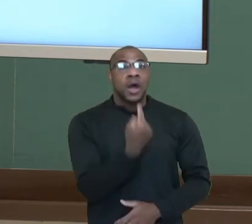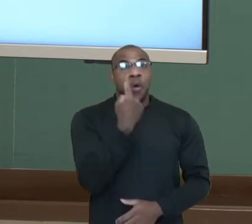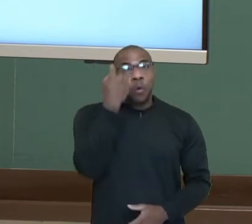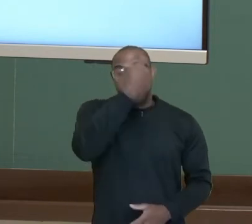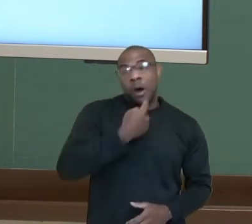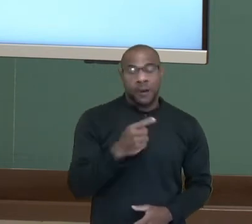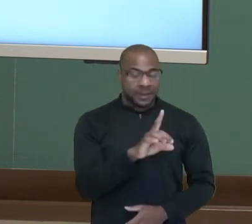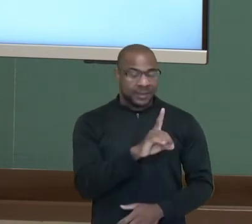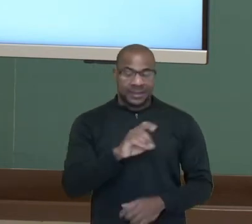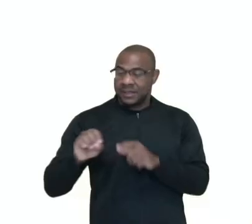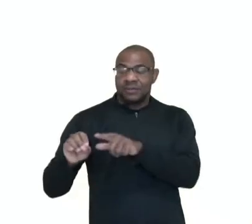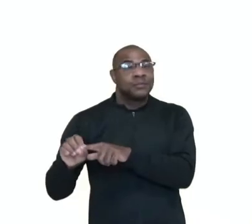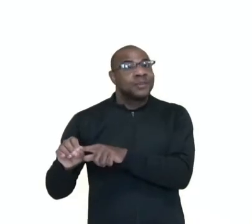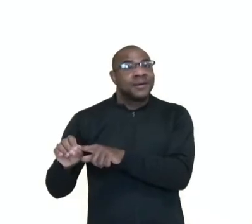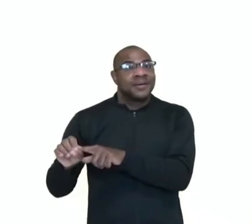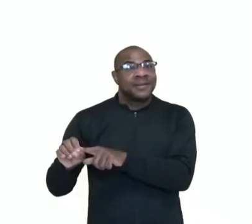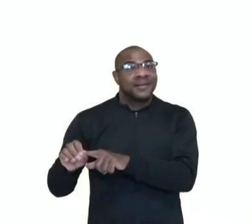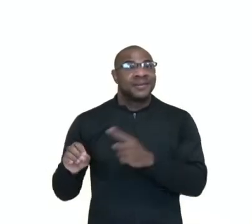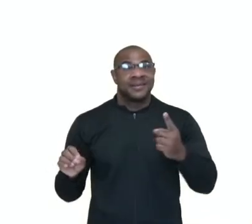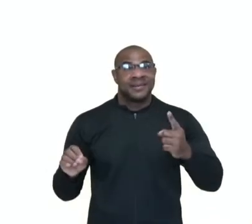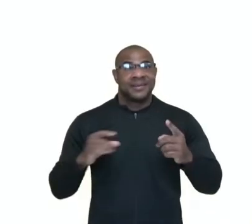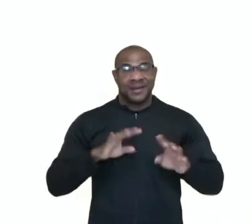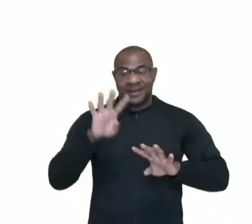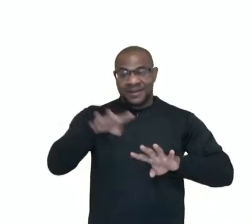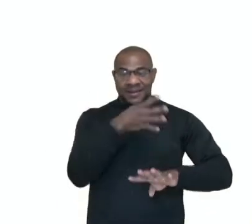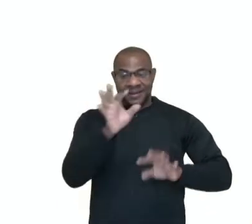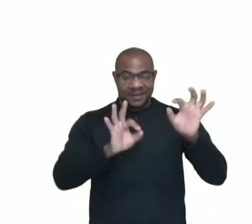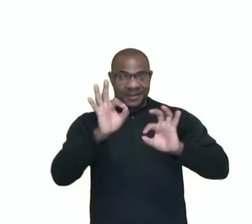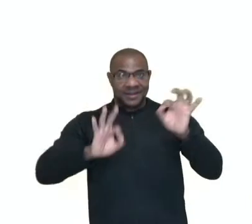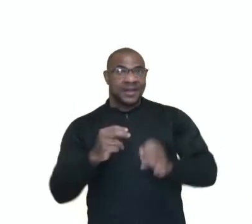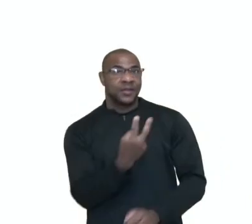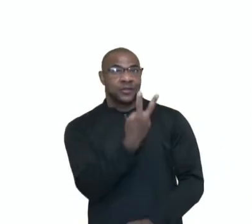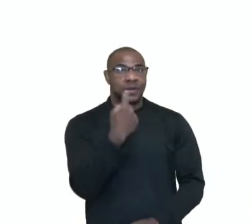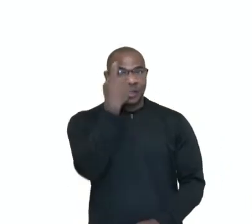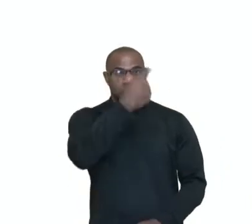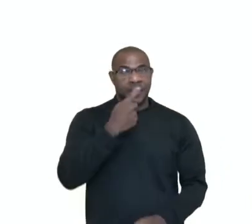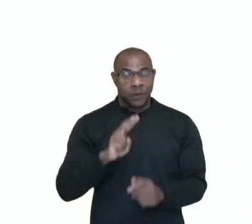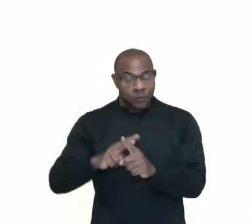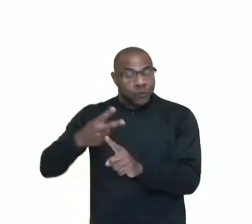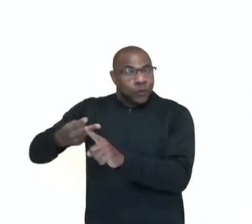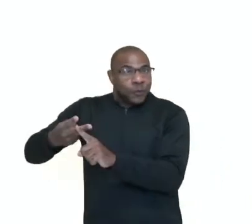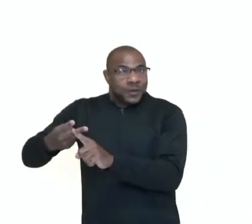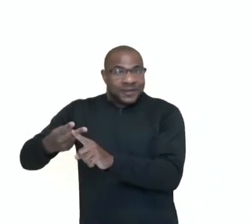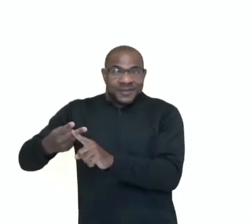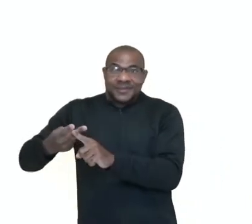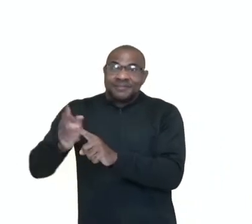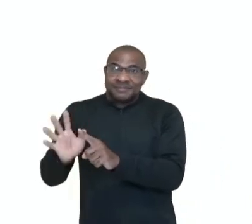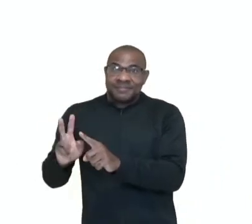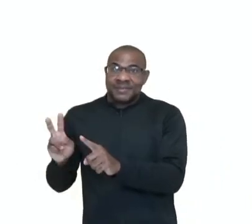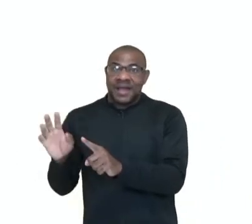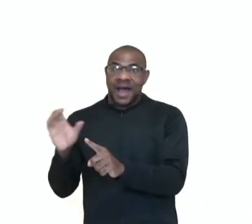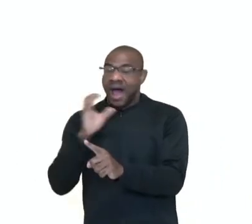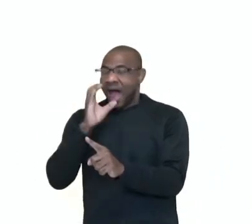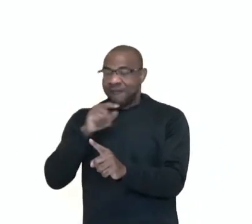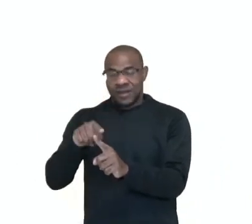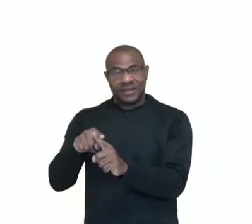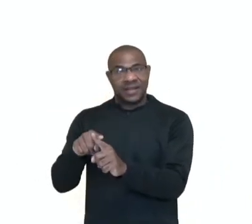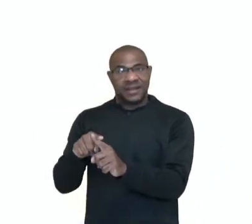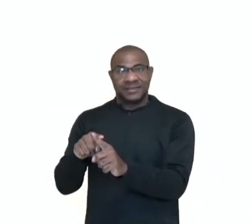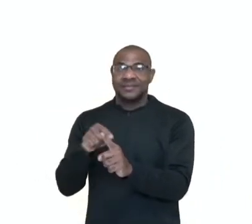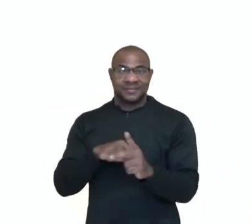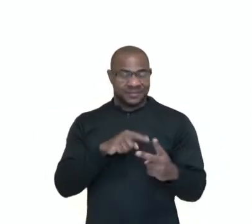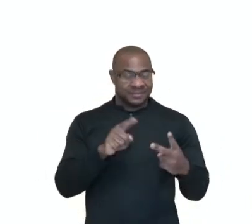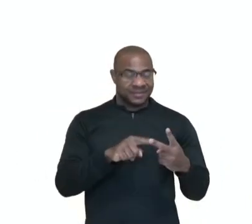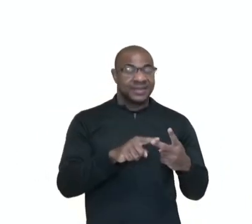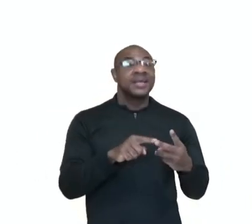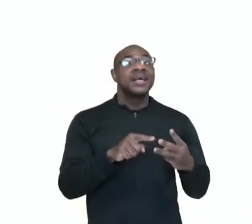100 km, a tabelinha para você organizar as informações. 2 horas, o dobro da velocidade, você pode pensar assim.